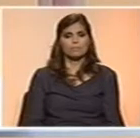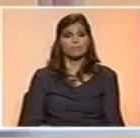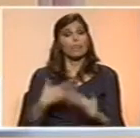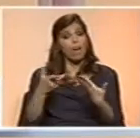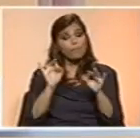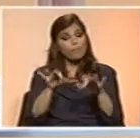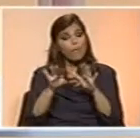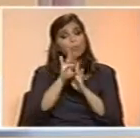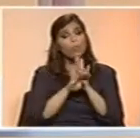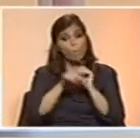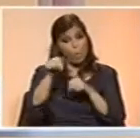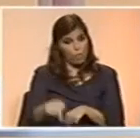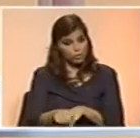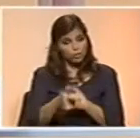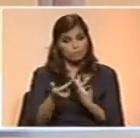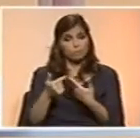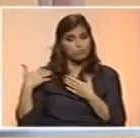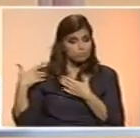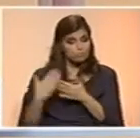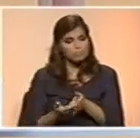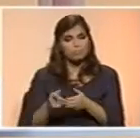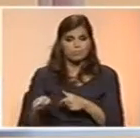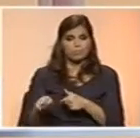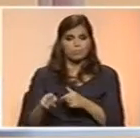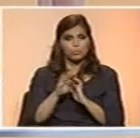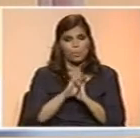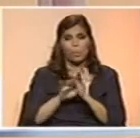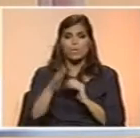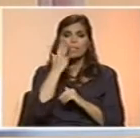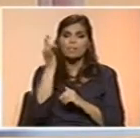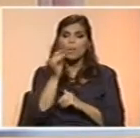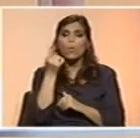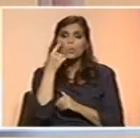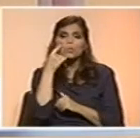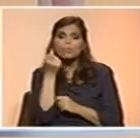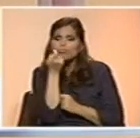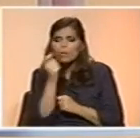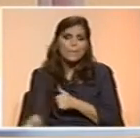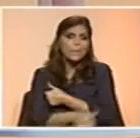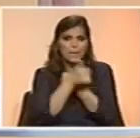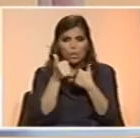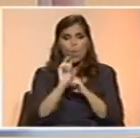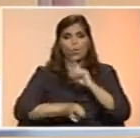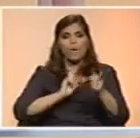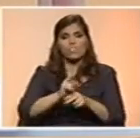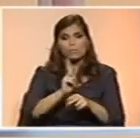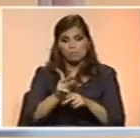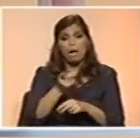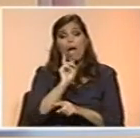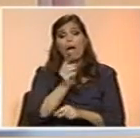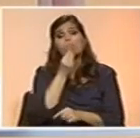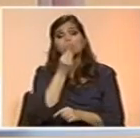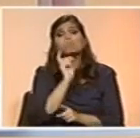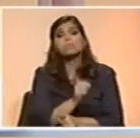Estamos a fechar o programa de hoje. Ao longo deste programa tentámos conhecer um pouco melhor o que é o vegetarianismo,